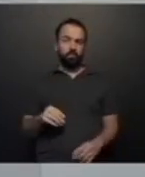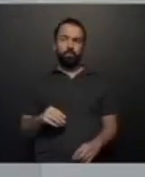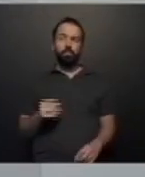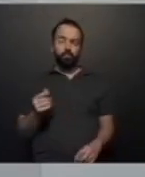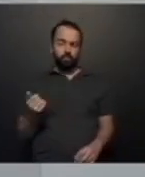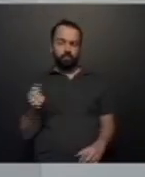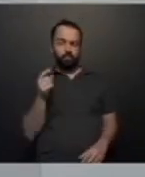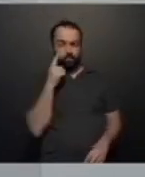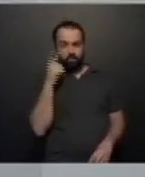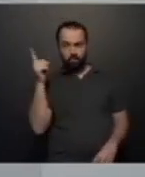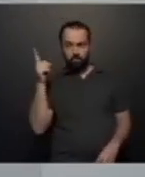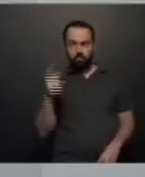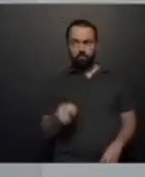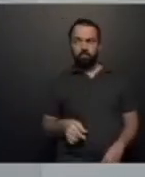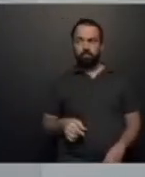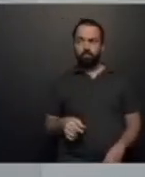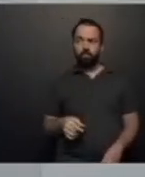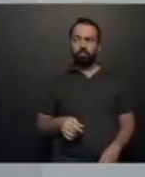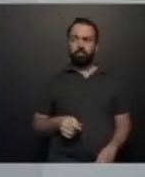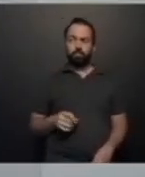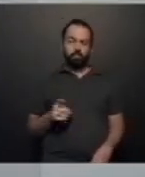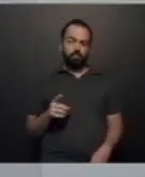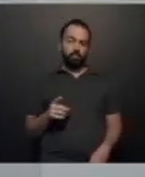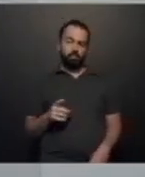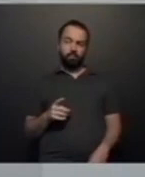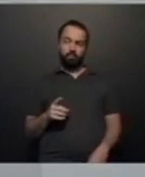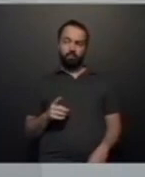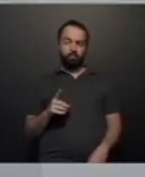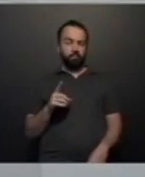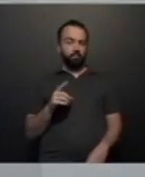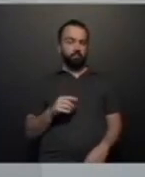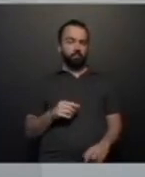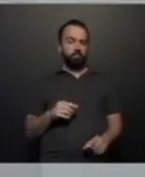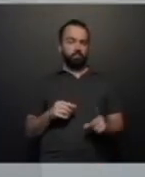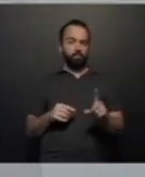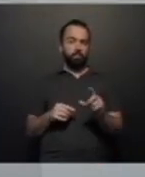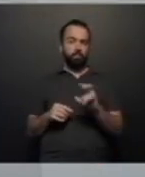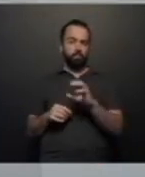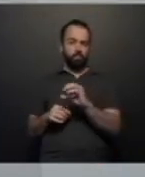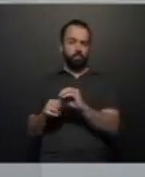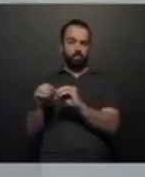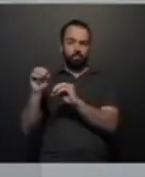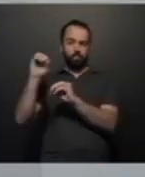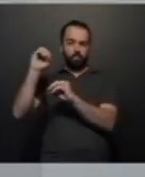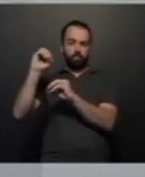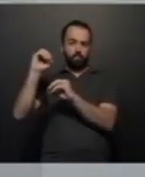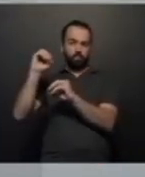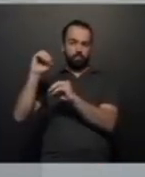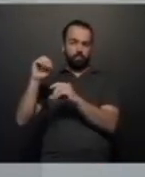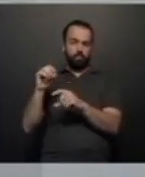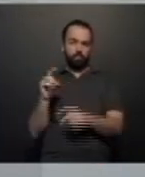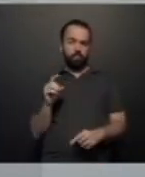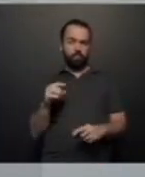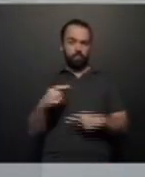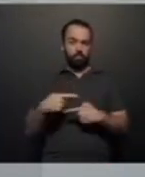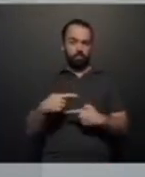questões. A primeira, 10 elevado a 0. Né? Todo número elevado a 0 é 1.